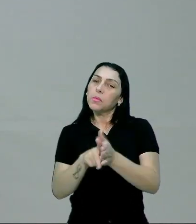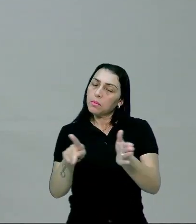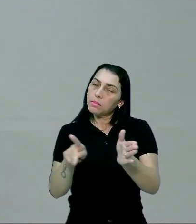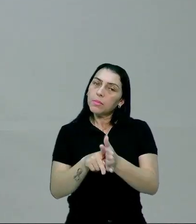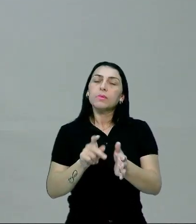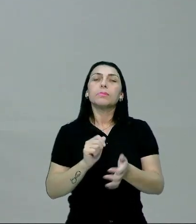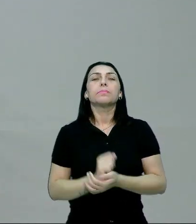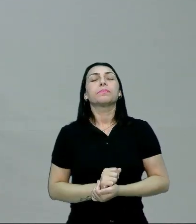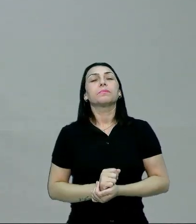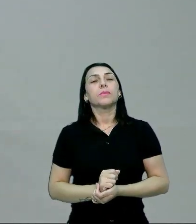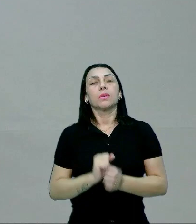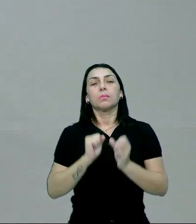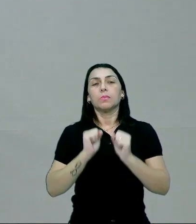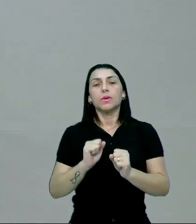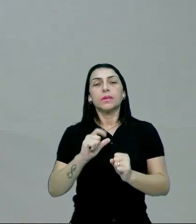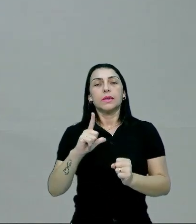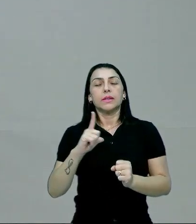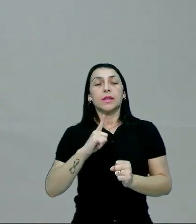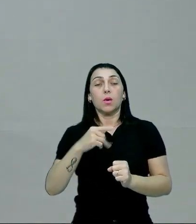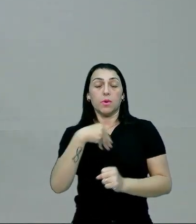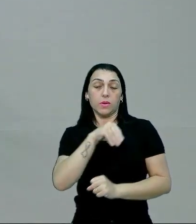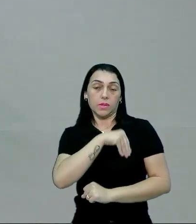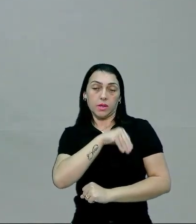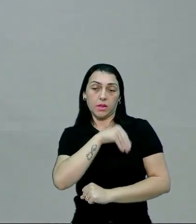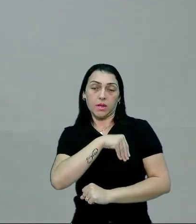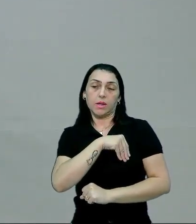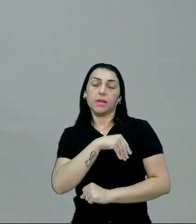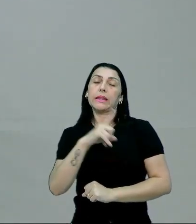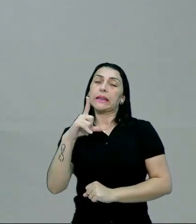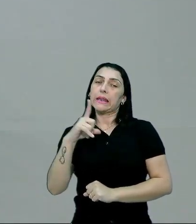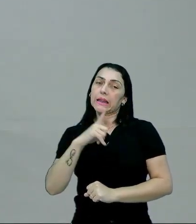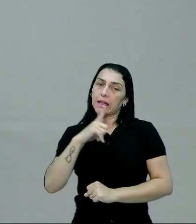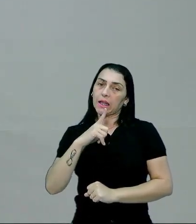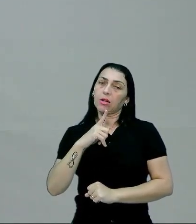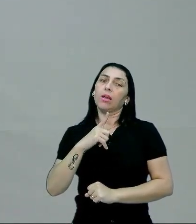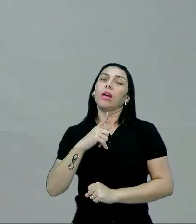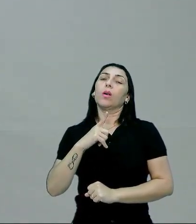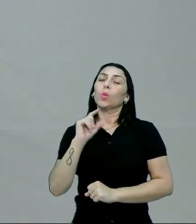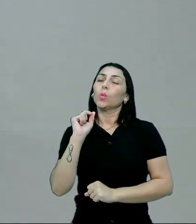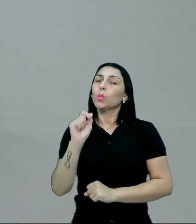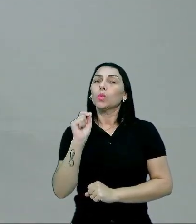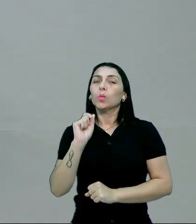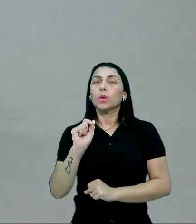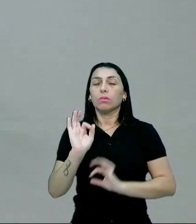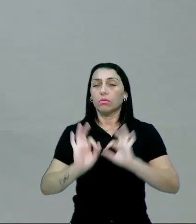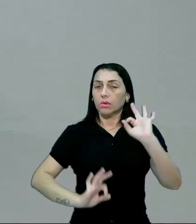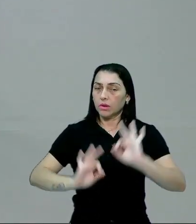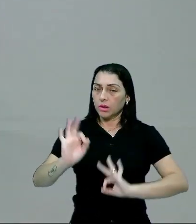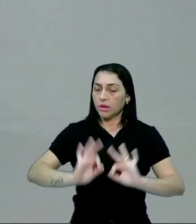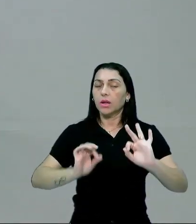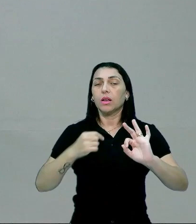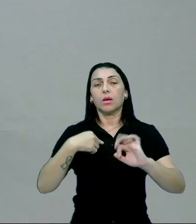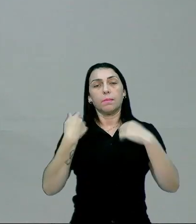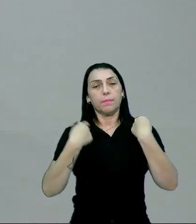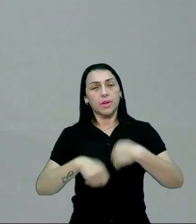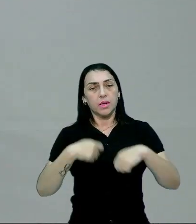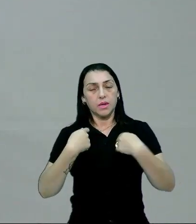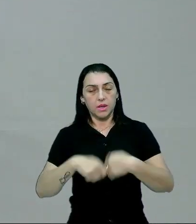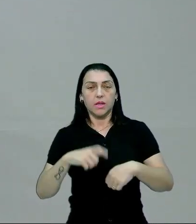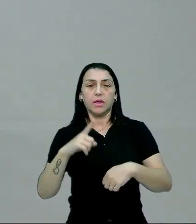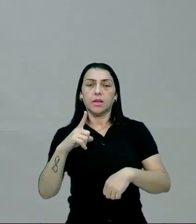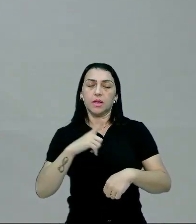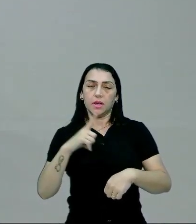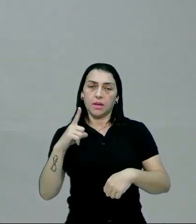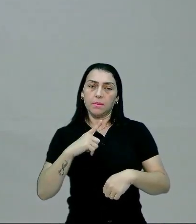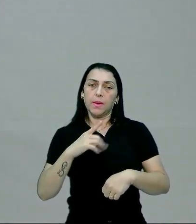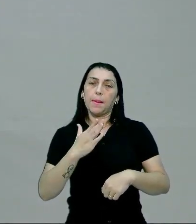isso. Para que eu possa ter o meu salário, existe toda uma questão burocrática que eu preciso estar envolvido